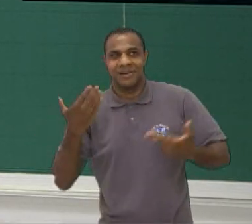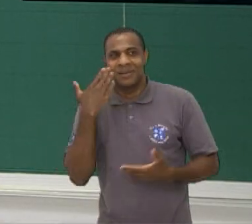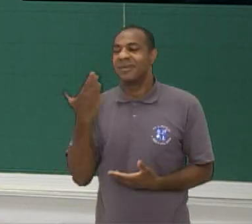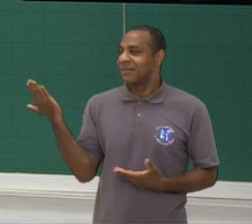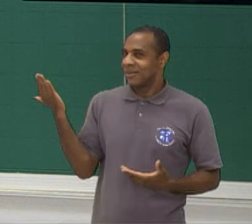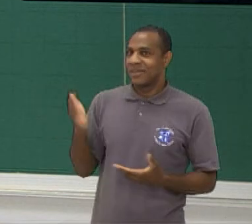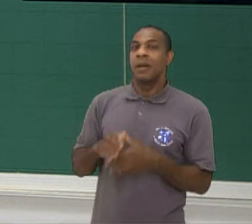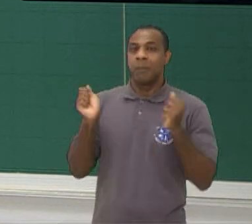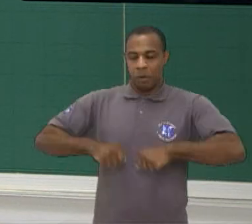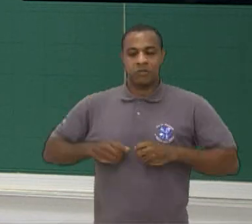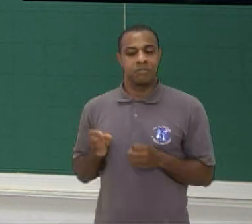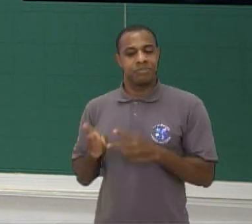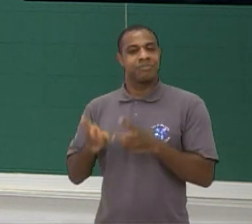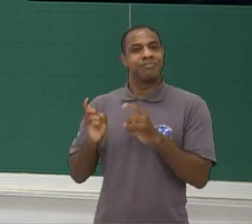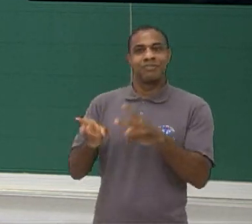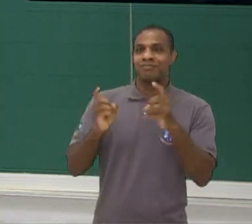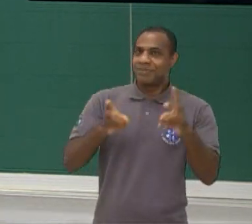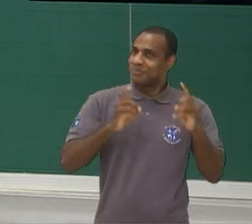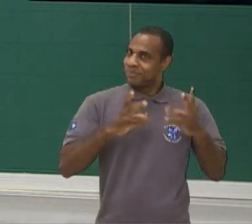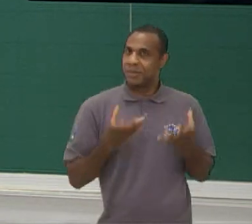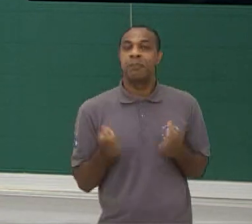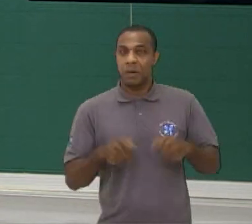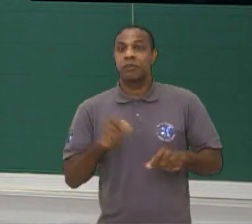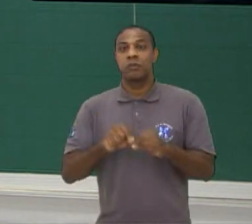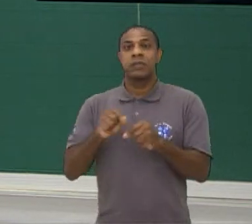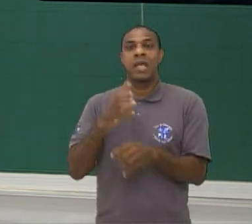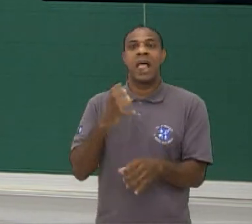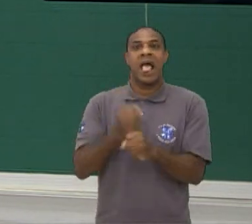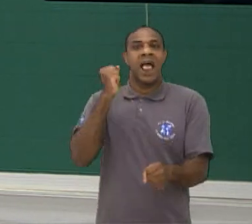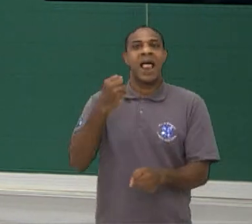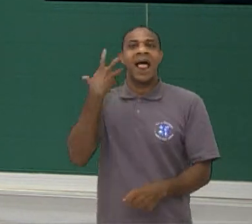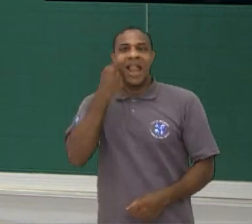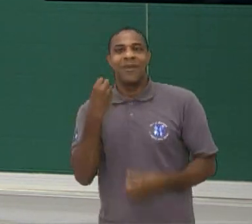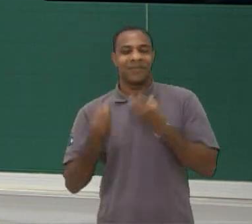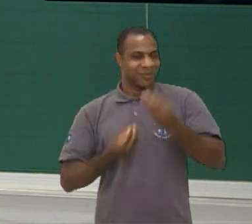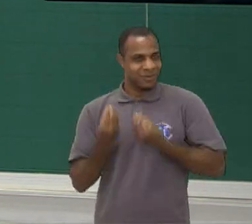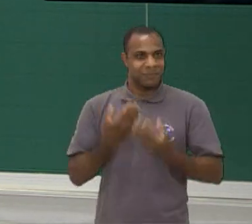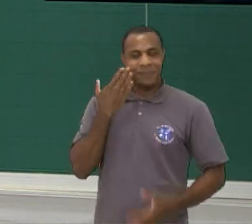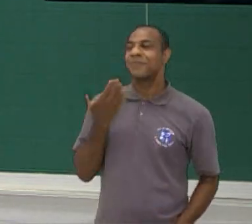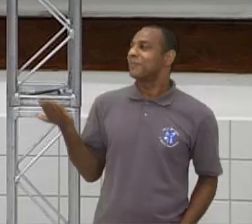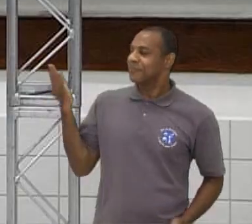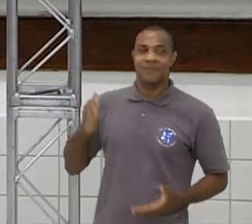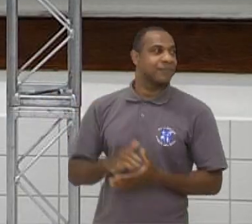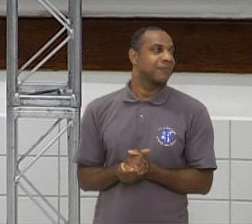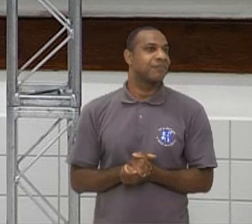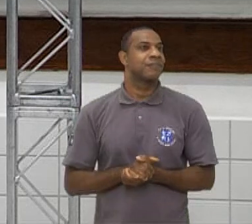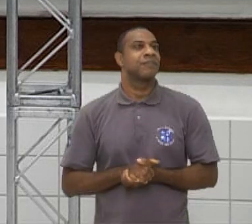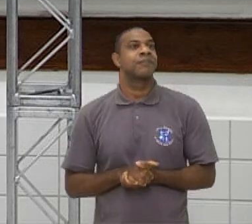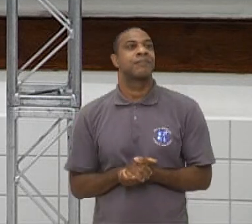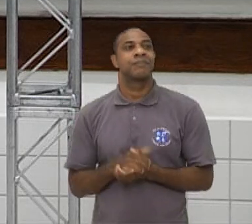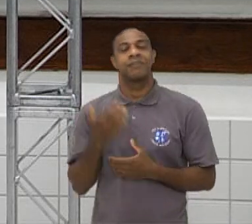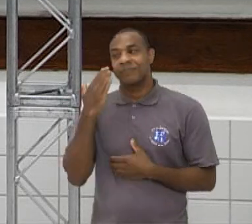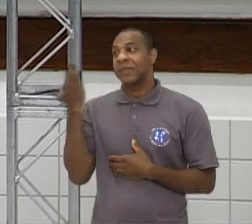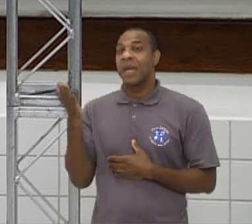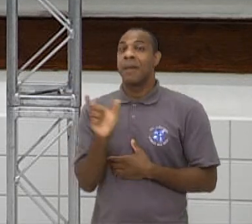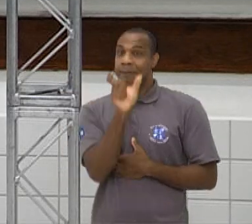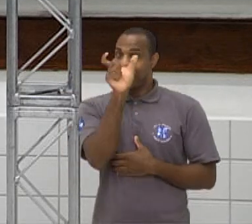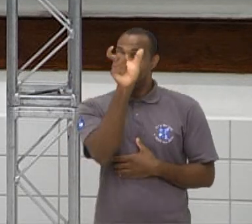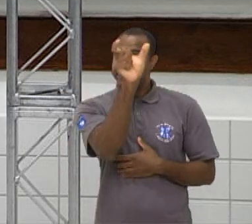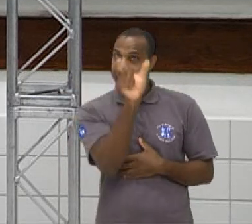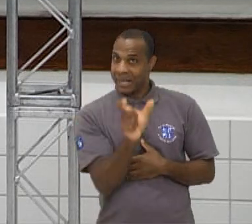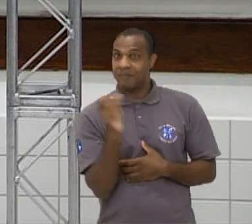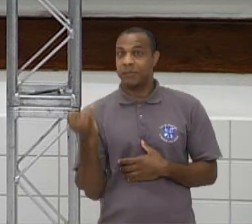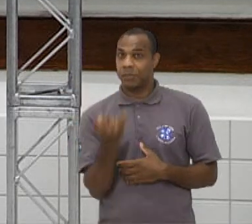ser comercializados e gerar o lucro. Também a mercadoria surge no capitalismo. Então, essas são palavras importantes. Então,